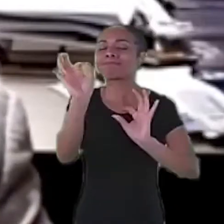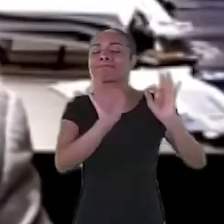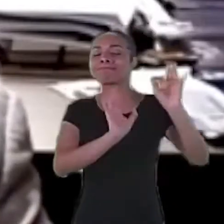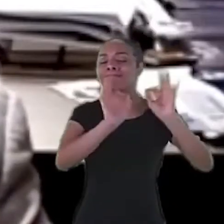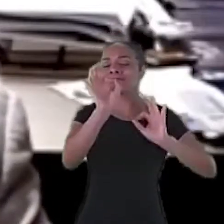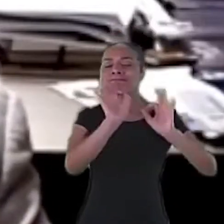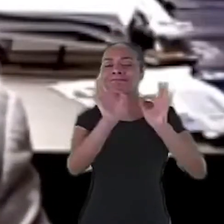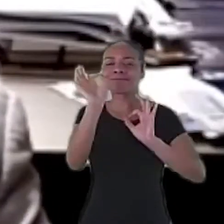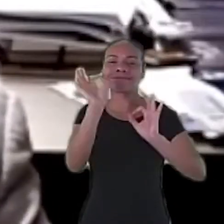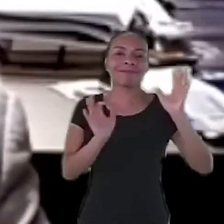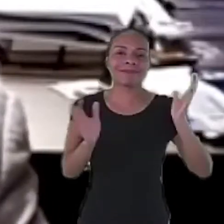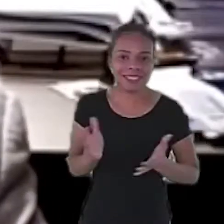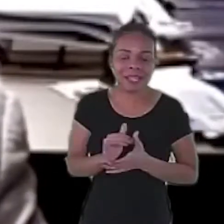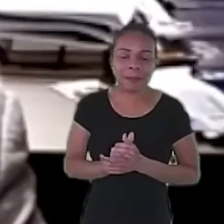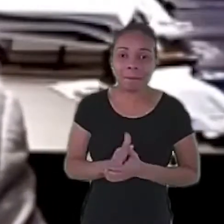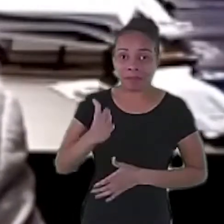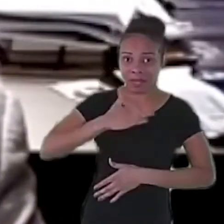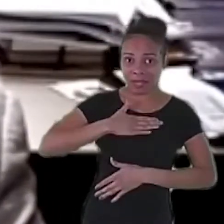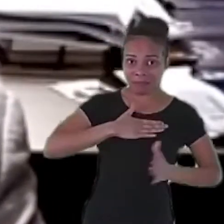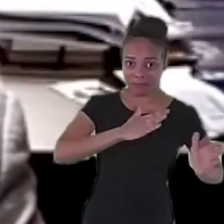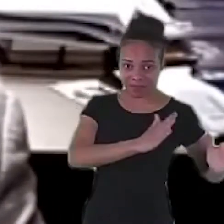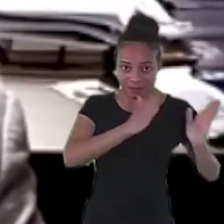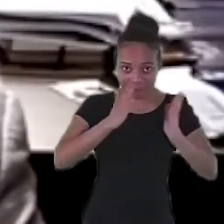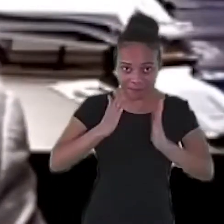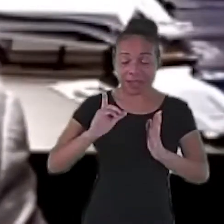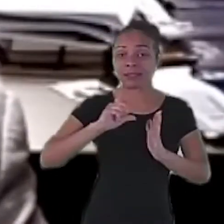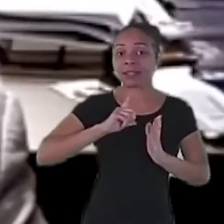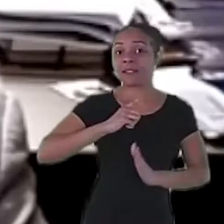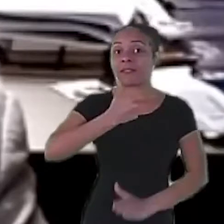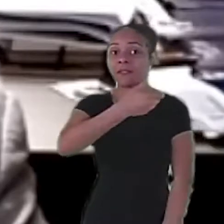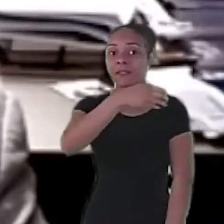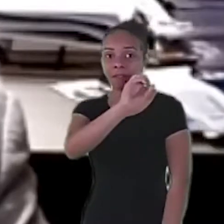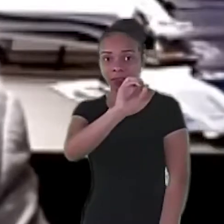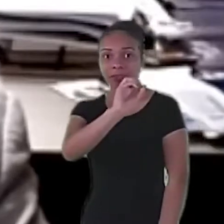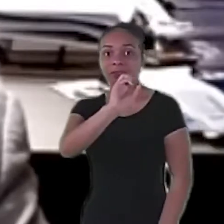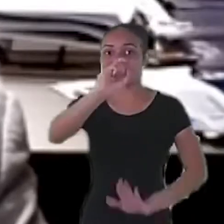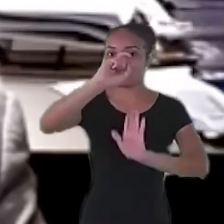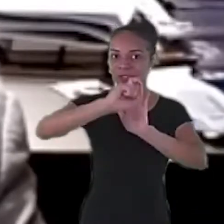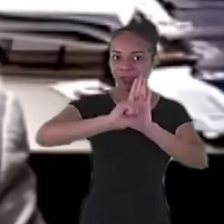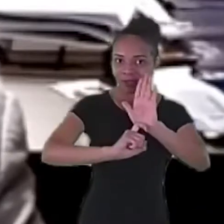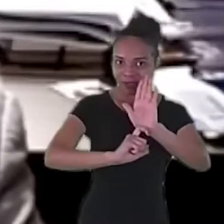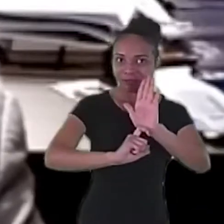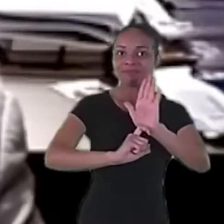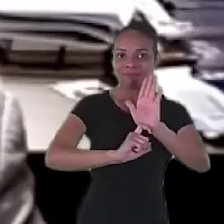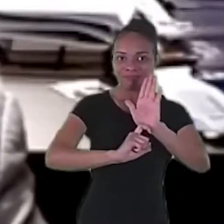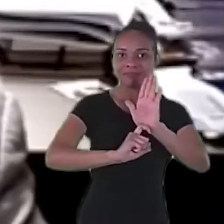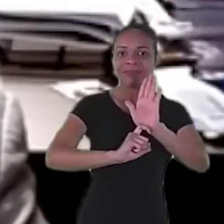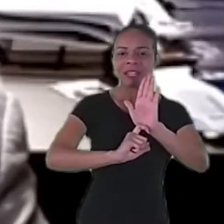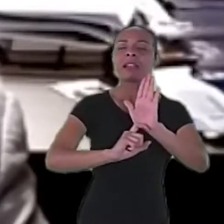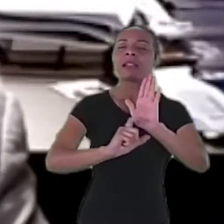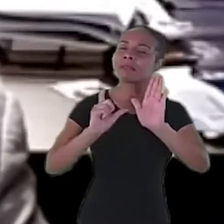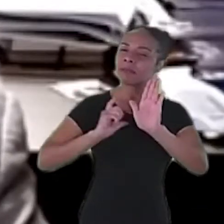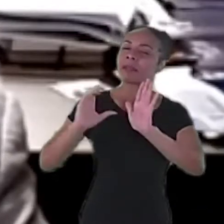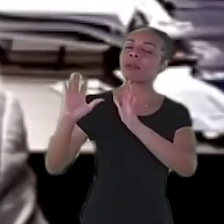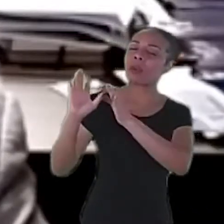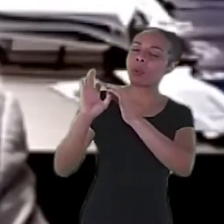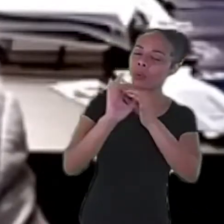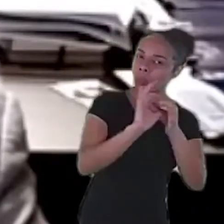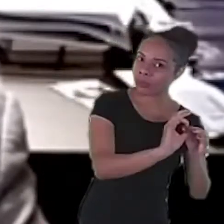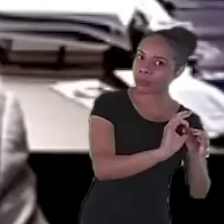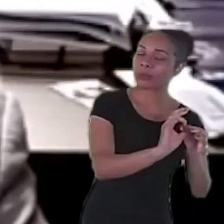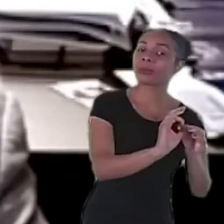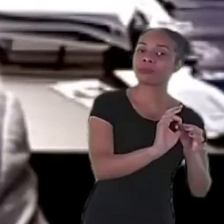Eu escrevi, na minha parte, 20 textos que são interrelacionados, mas podem ser lidos de